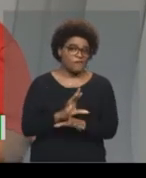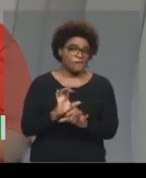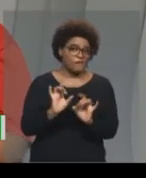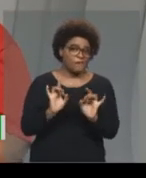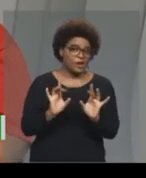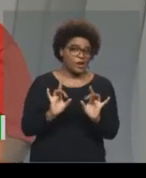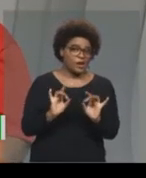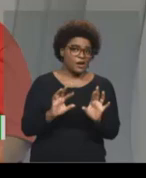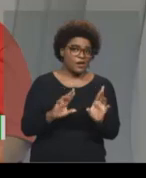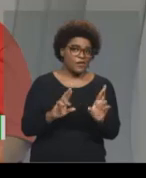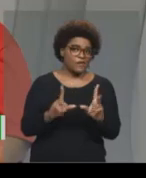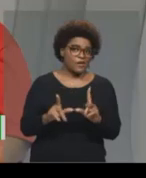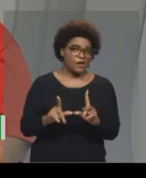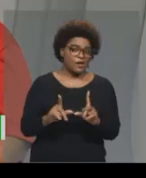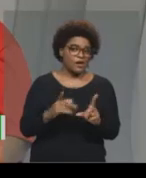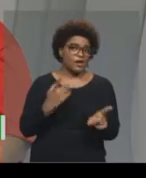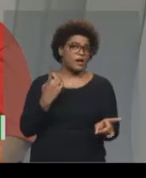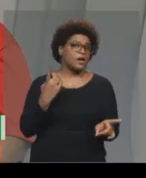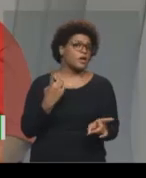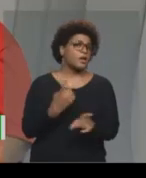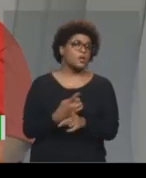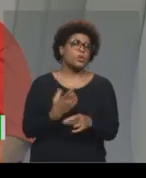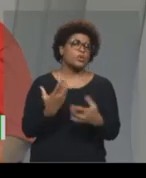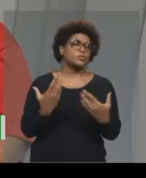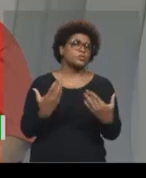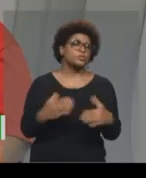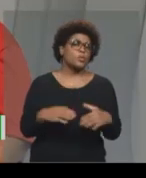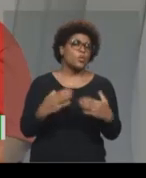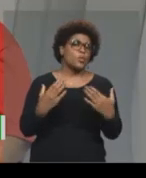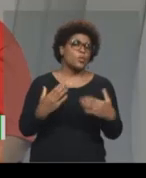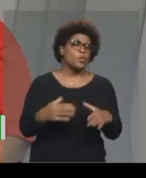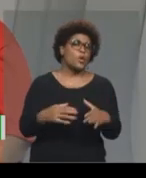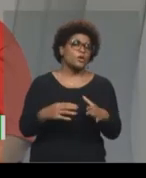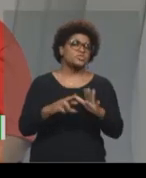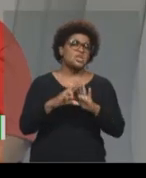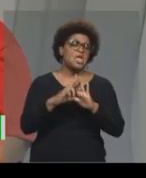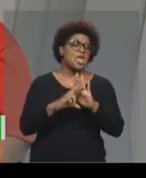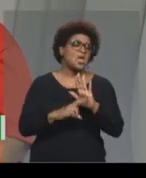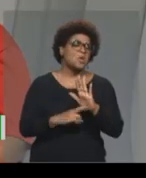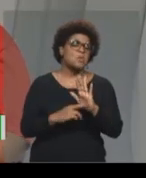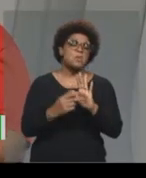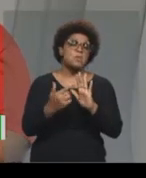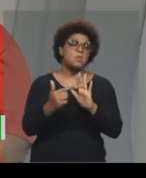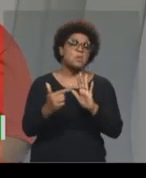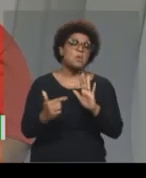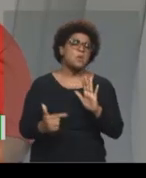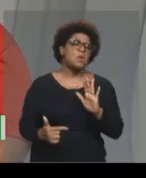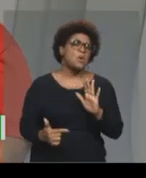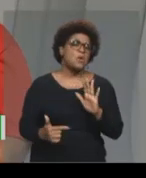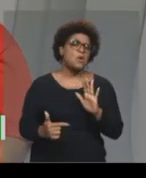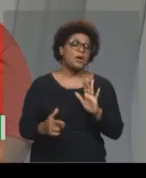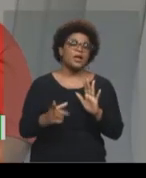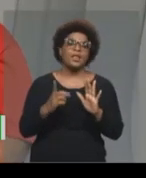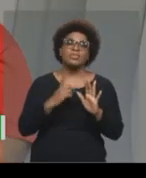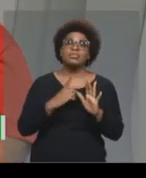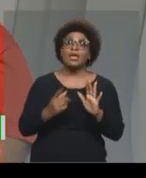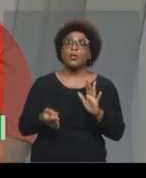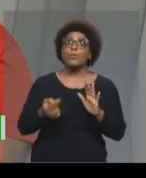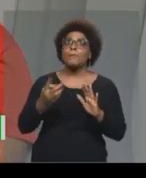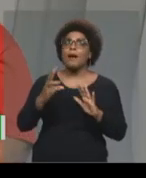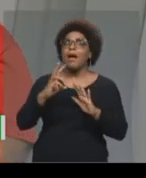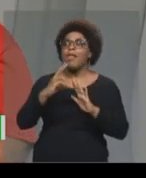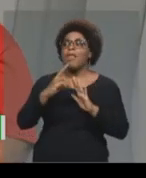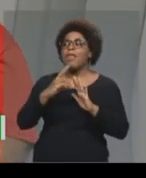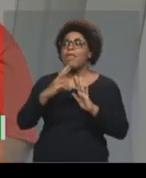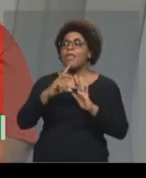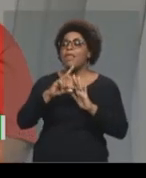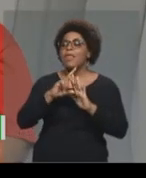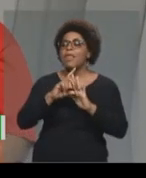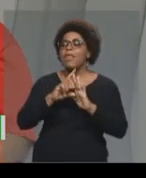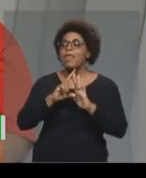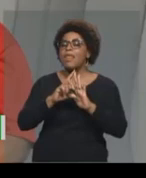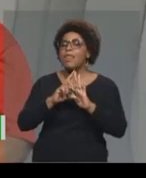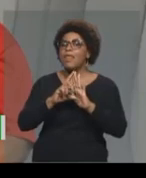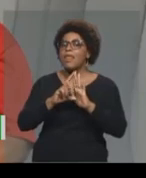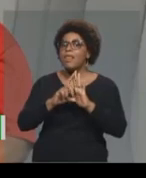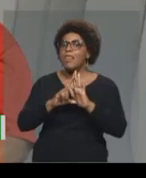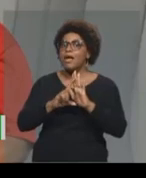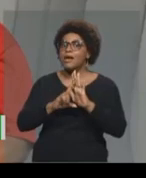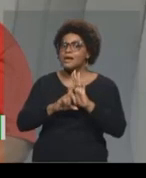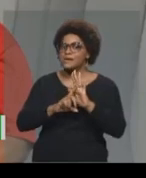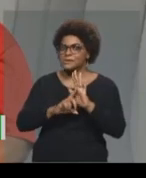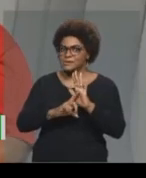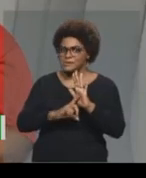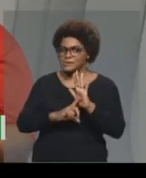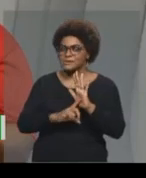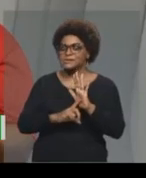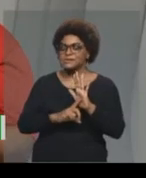E onde que eu acho esses verbos irregulares, teacher? Olha, tem uma lista, vocês devem ter aí guardado um livro